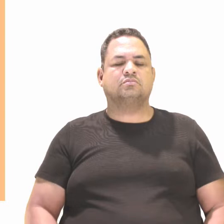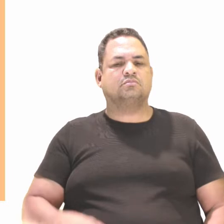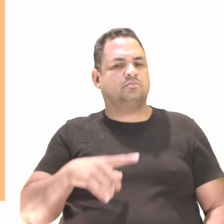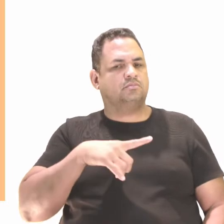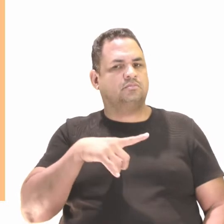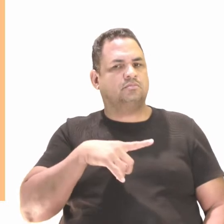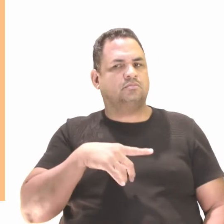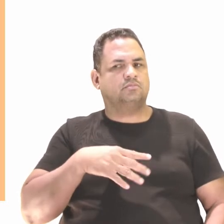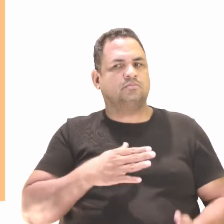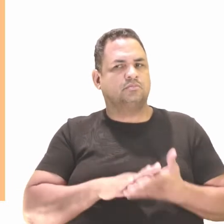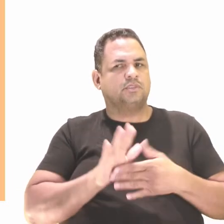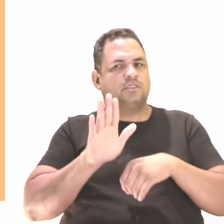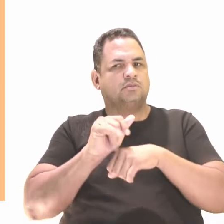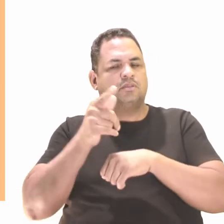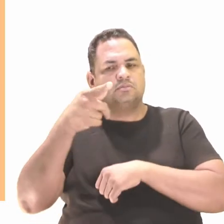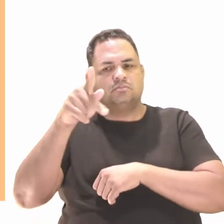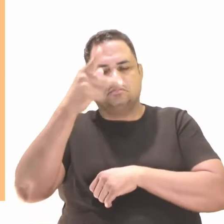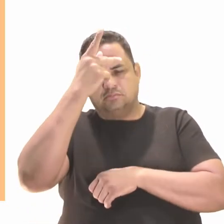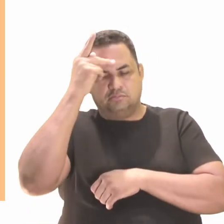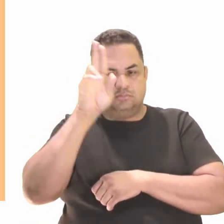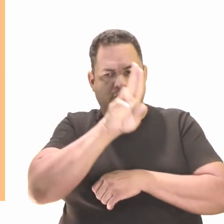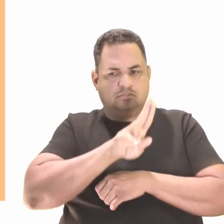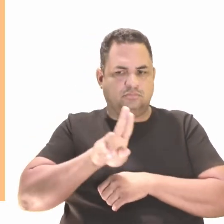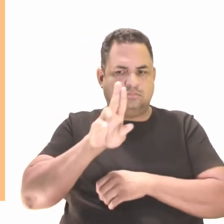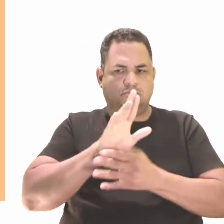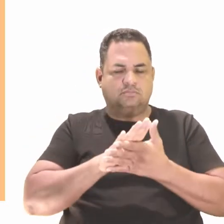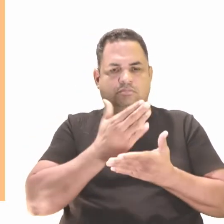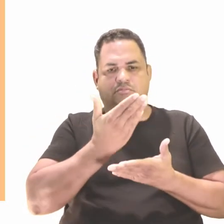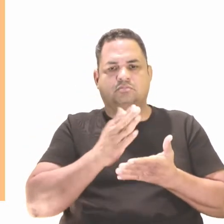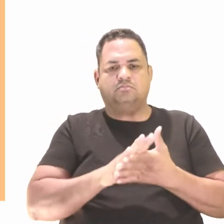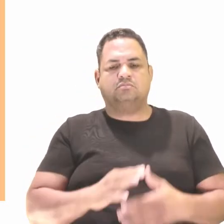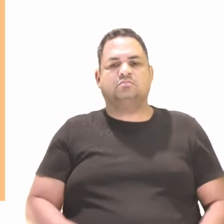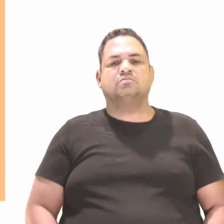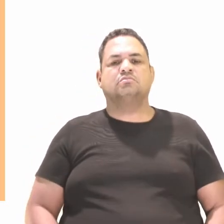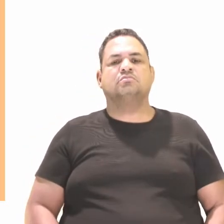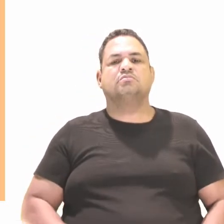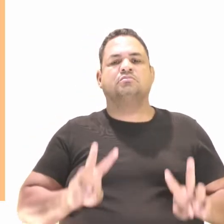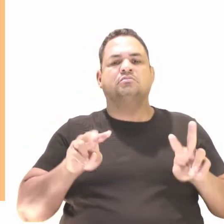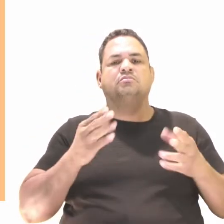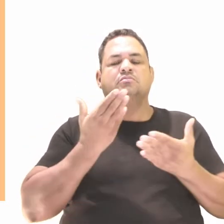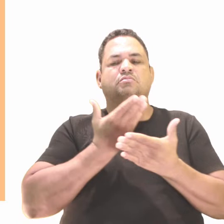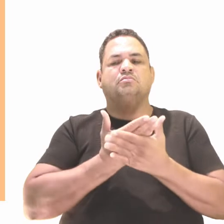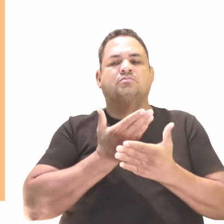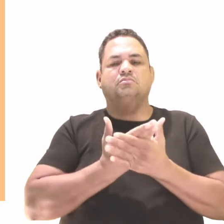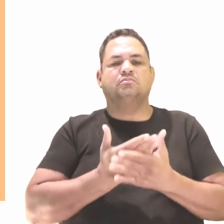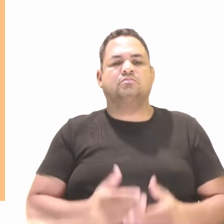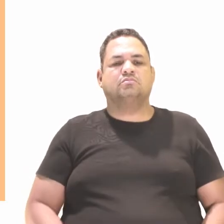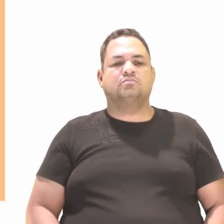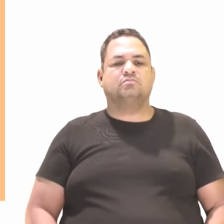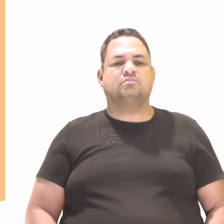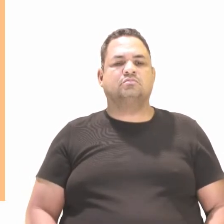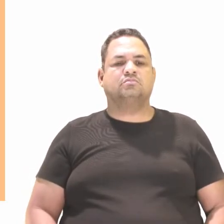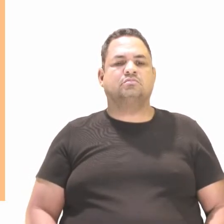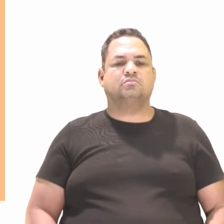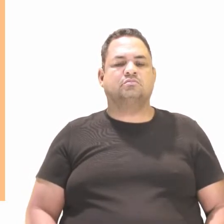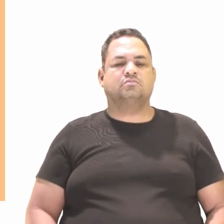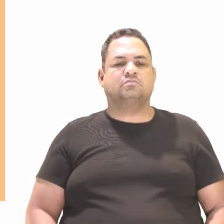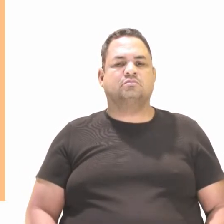coisa programada e quer chamar outra pessoa, então você usa essa expressão, que inclusive é o título da nossa aula. Would you like to come